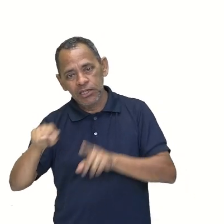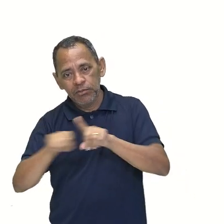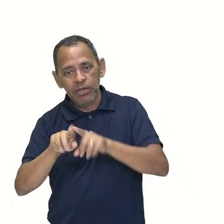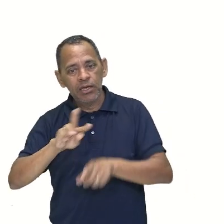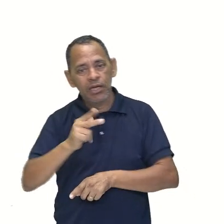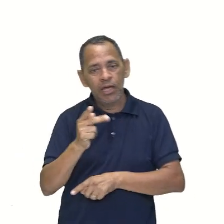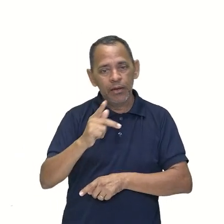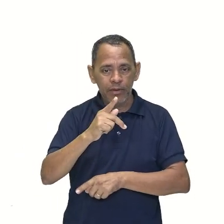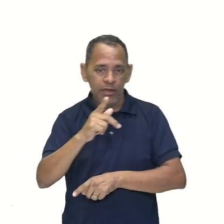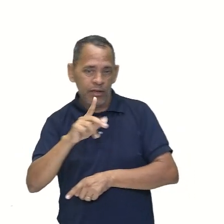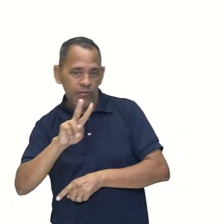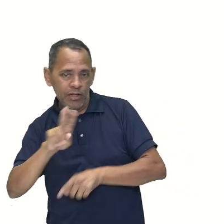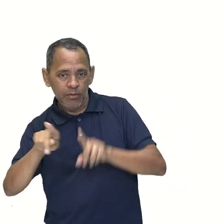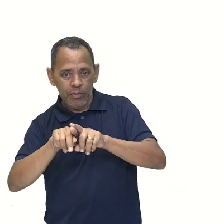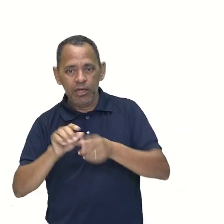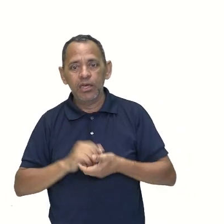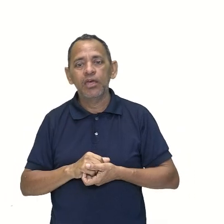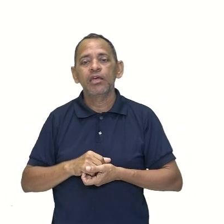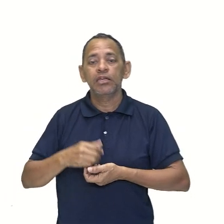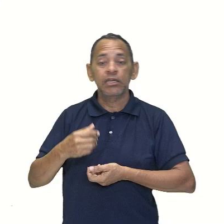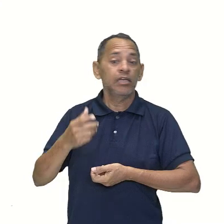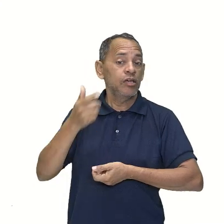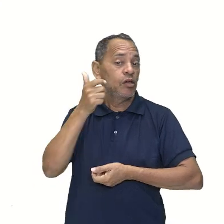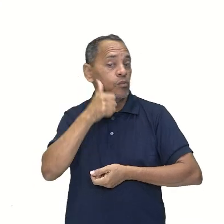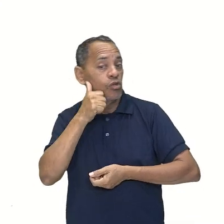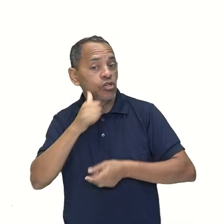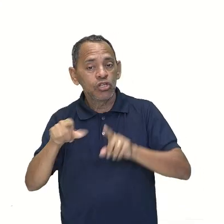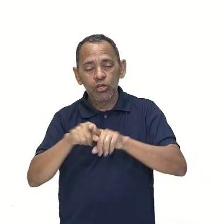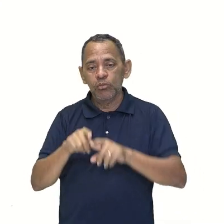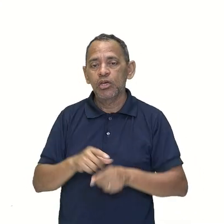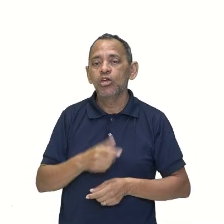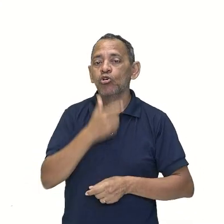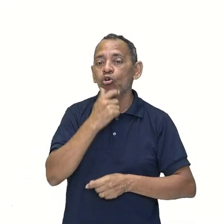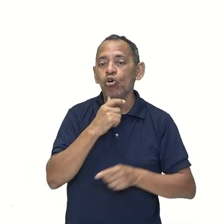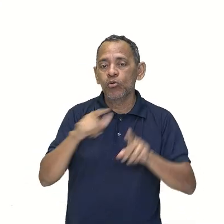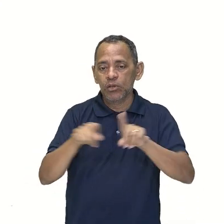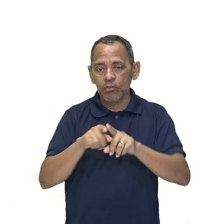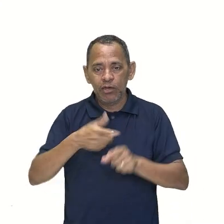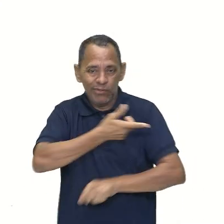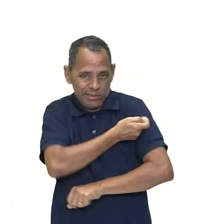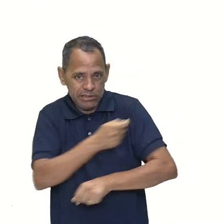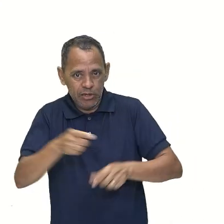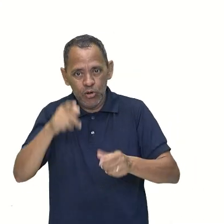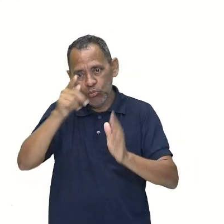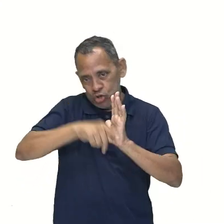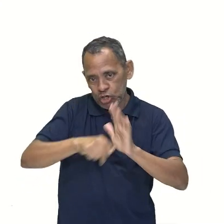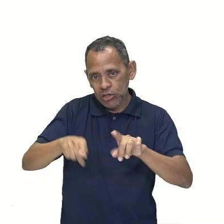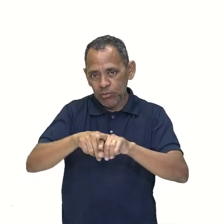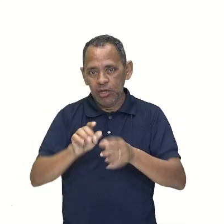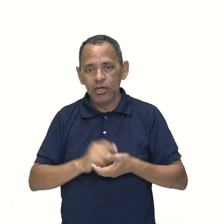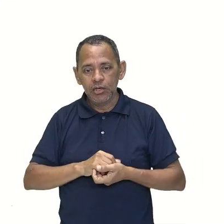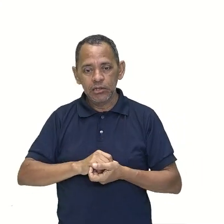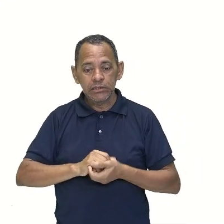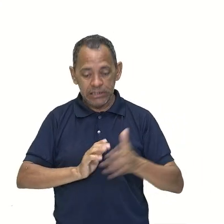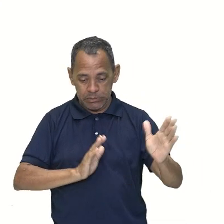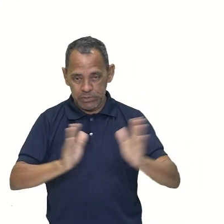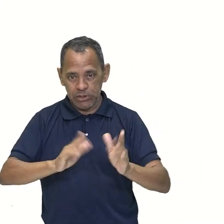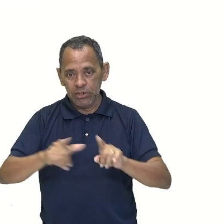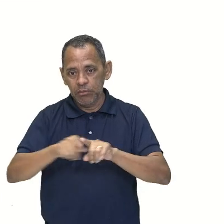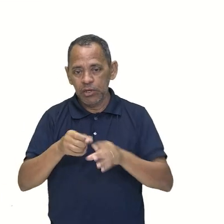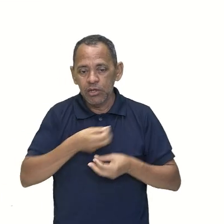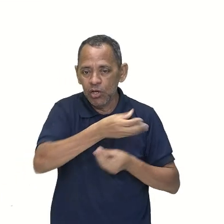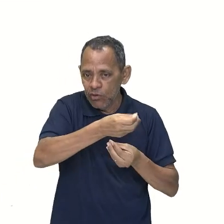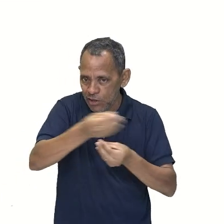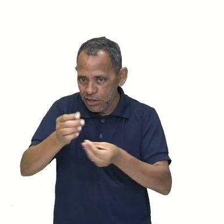prevenir o câncer de colo de útero nas meninas e o câncer de pênis dos meninos. E também temos nessa faixa etária a disponibilização da